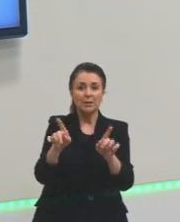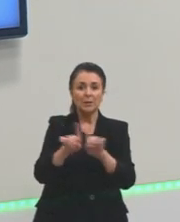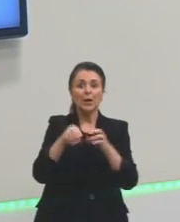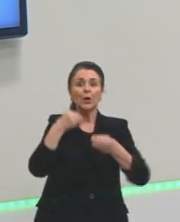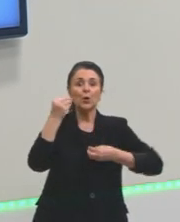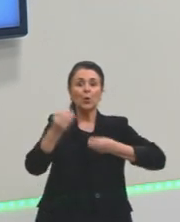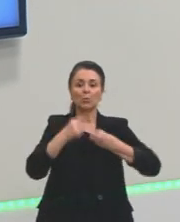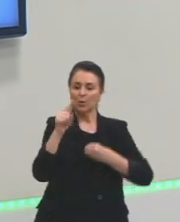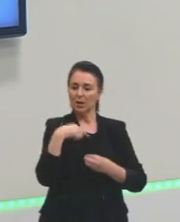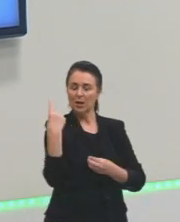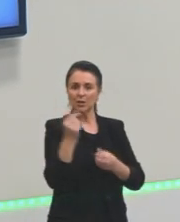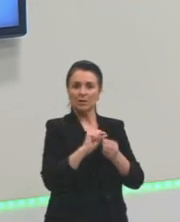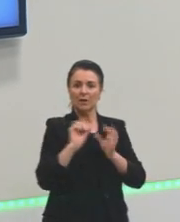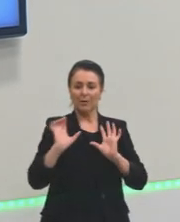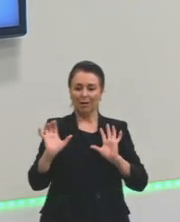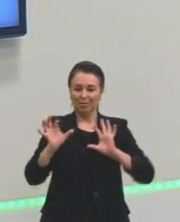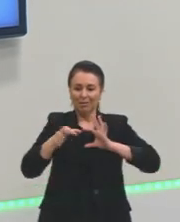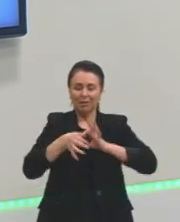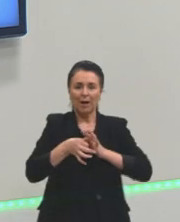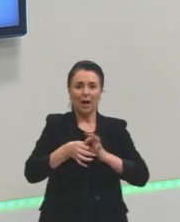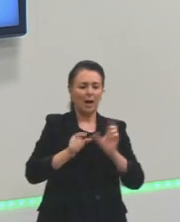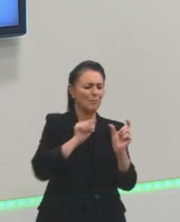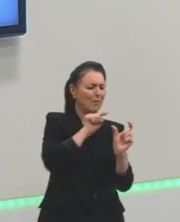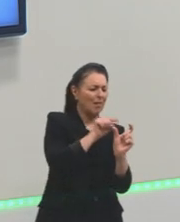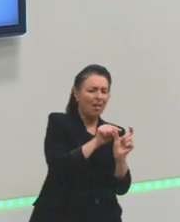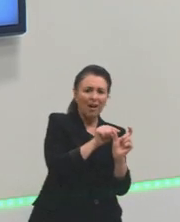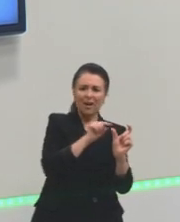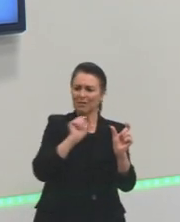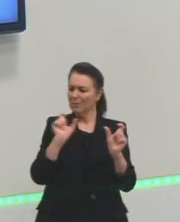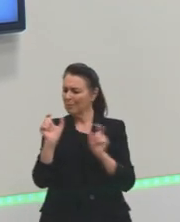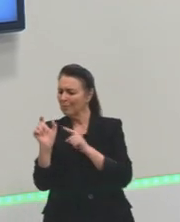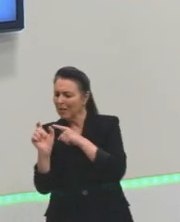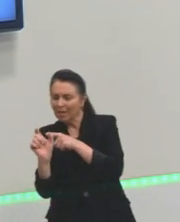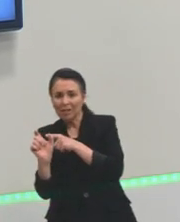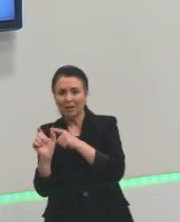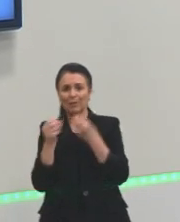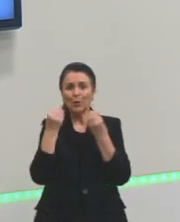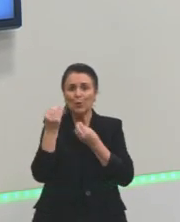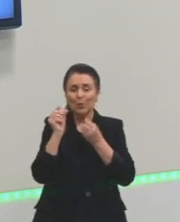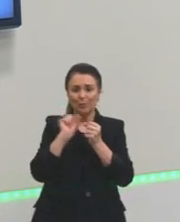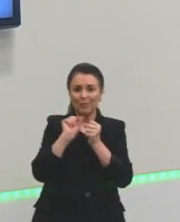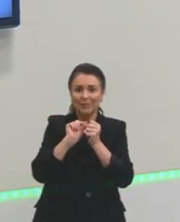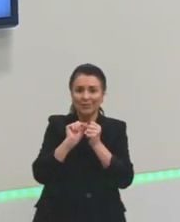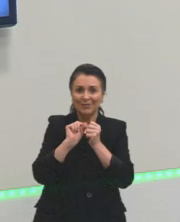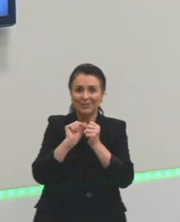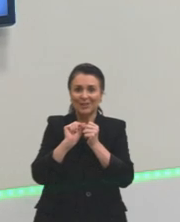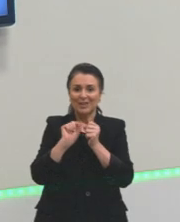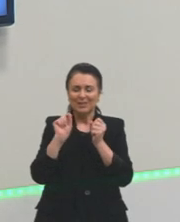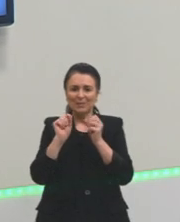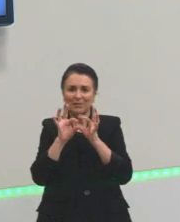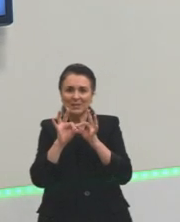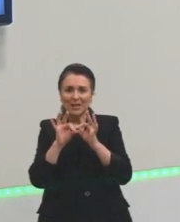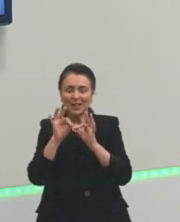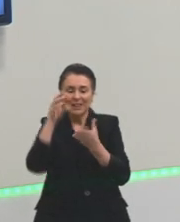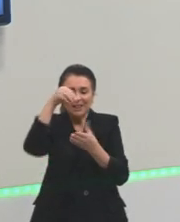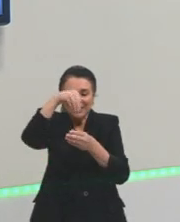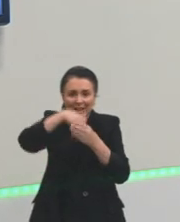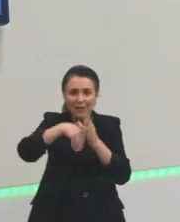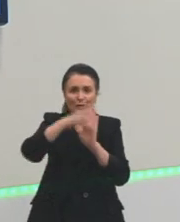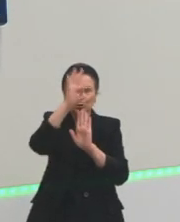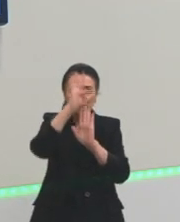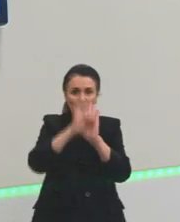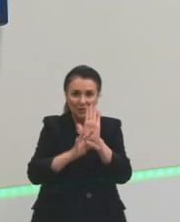como que a gente faz para ligar que palavras são essas como a gente faz para fazer essa associação do texto